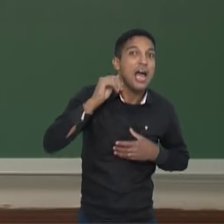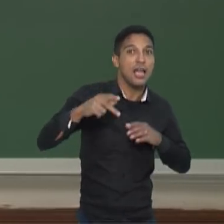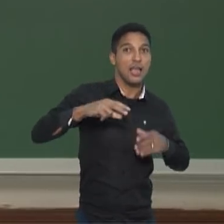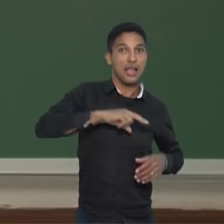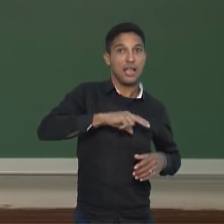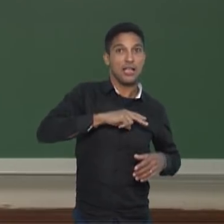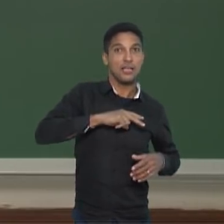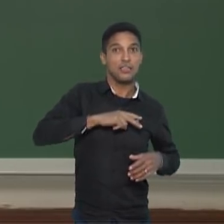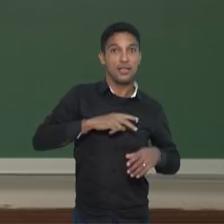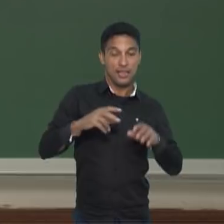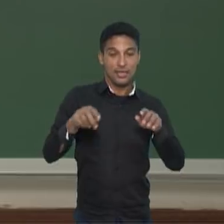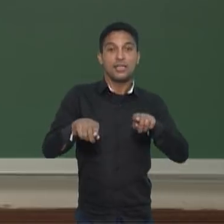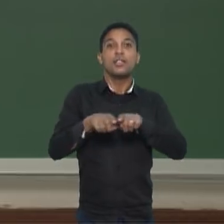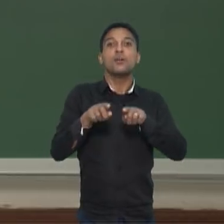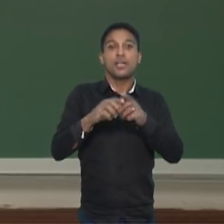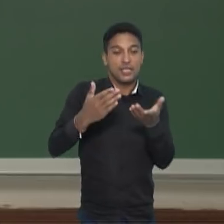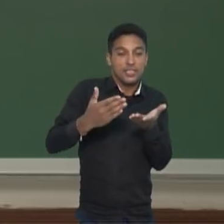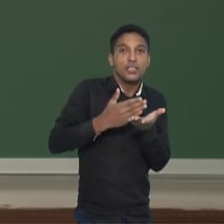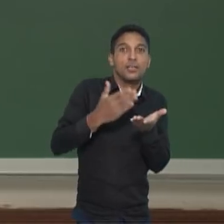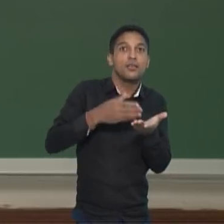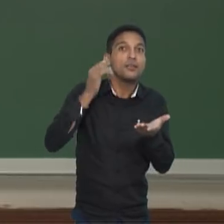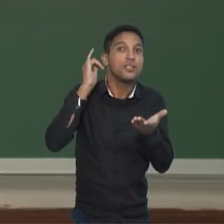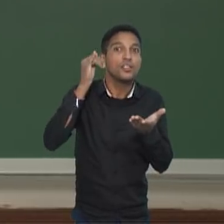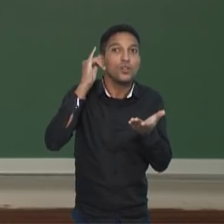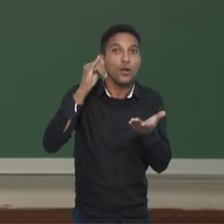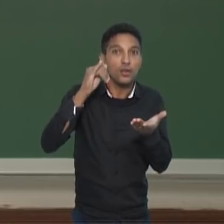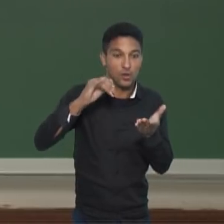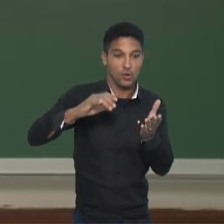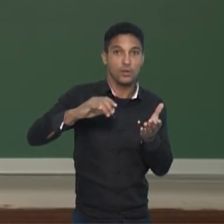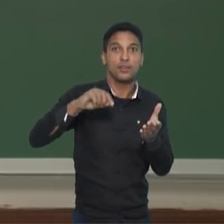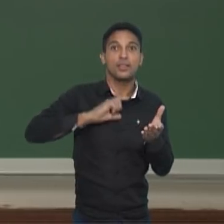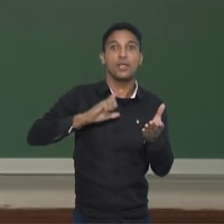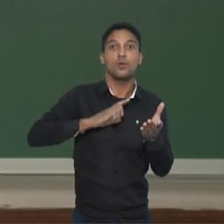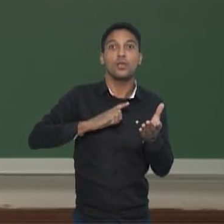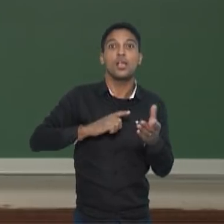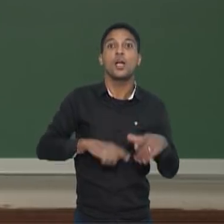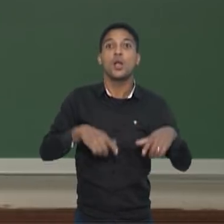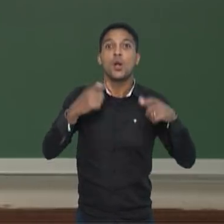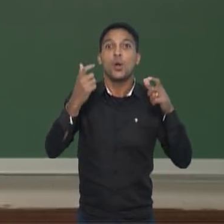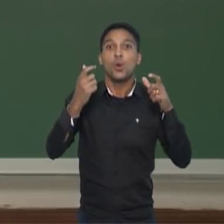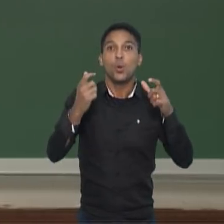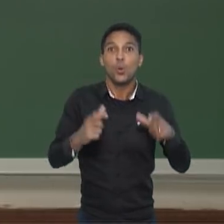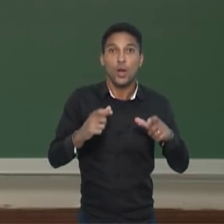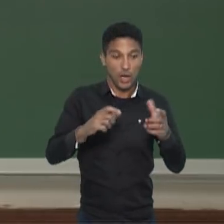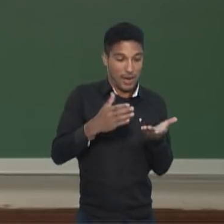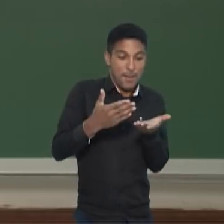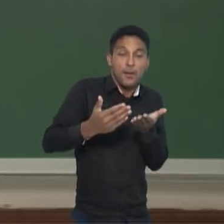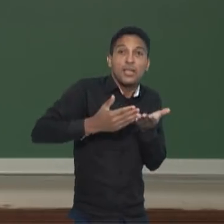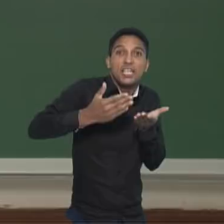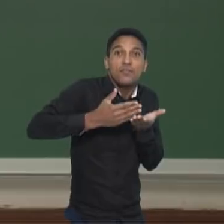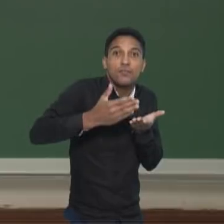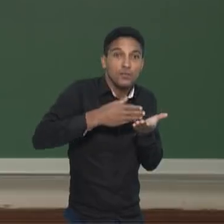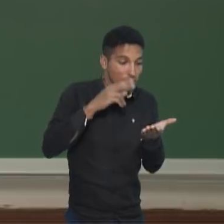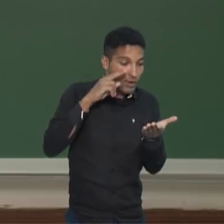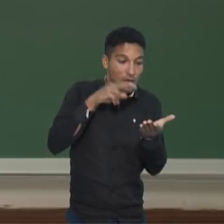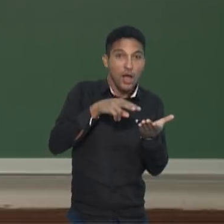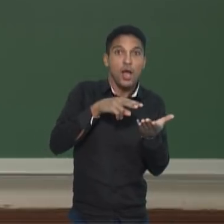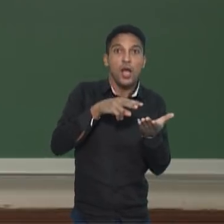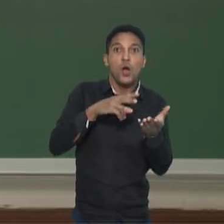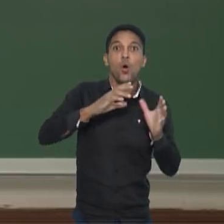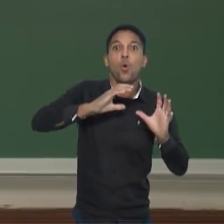todo mundo ali que é colocado. Pode comparar um filme e outro, como o ambiente é totalmente diferente, como as coisas só fazem